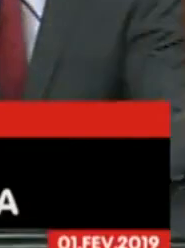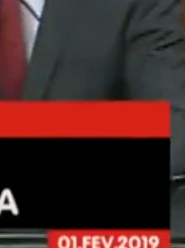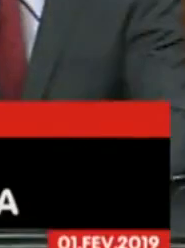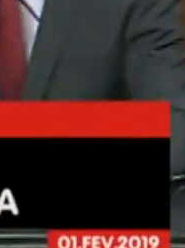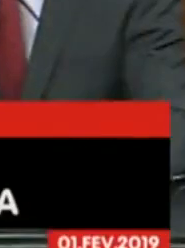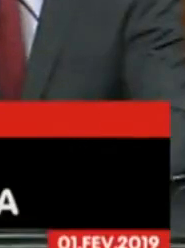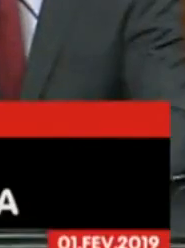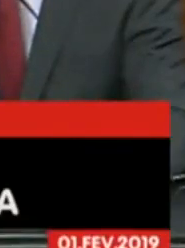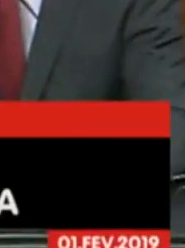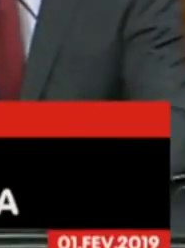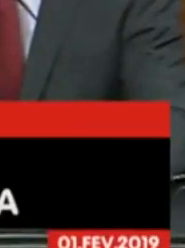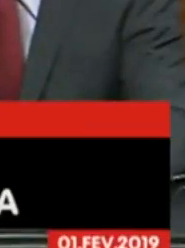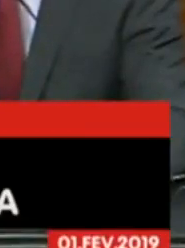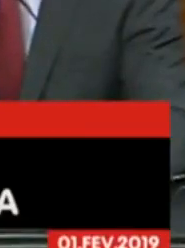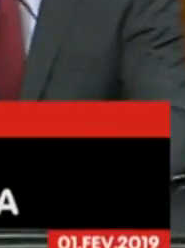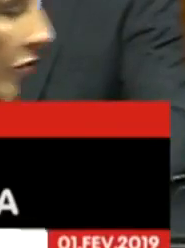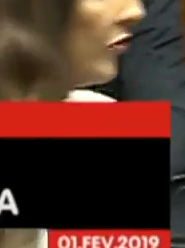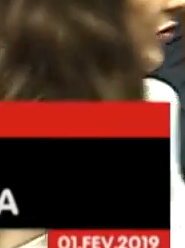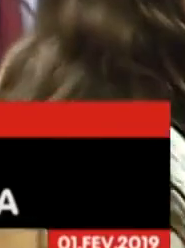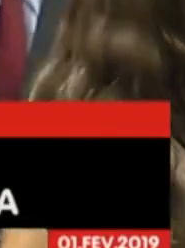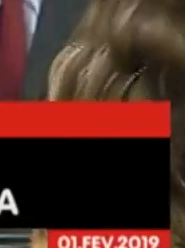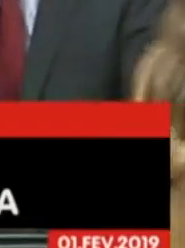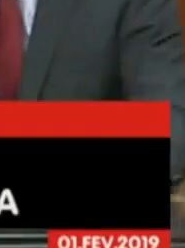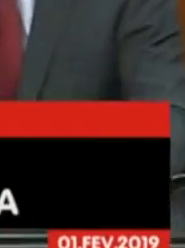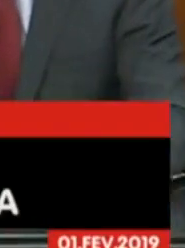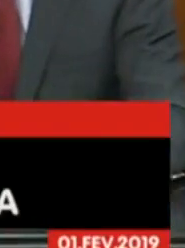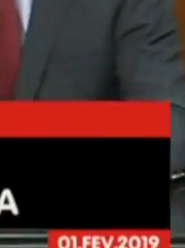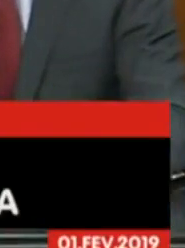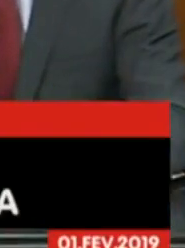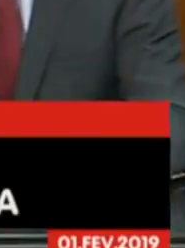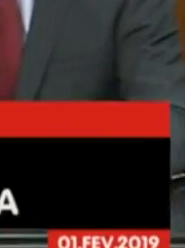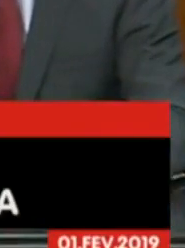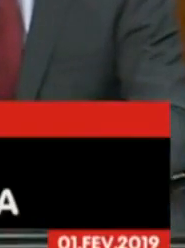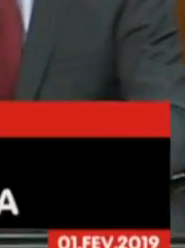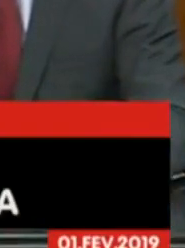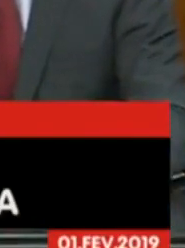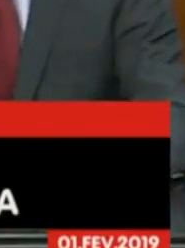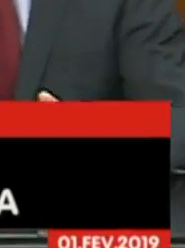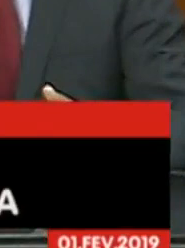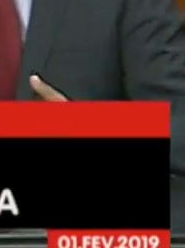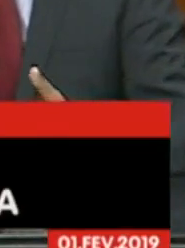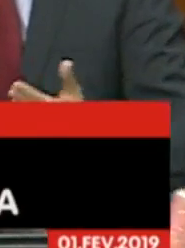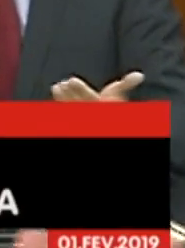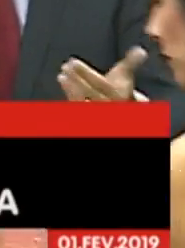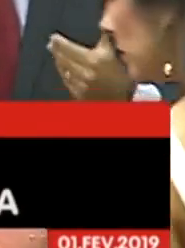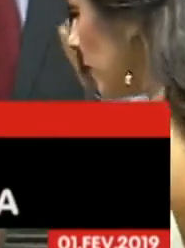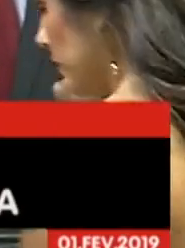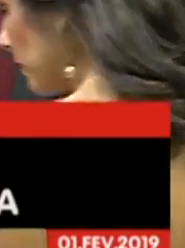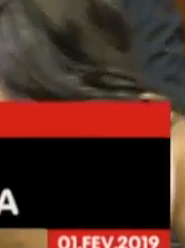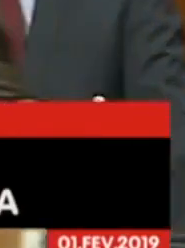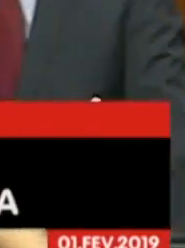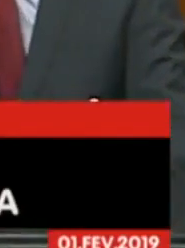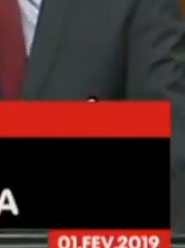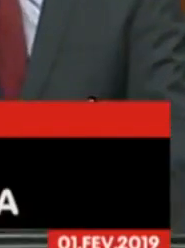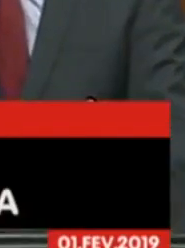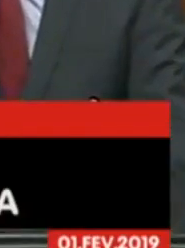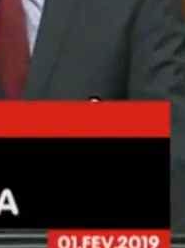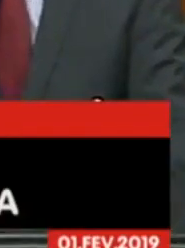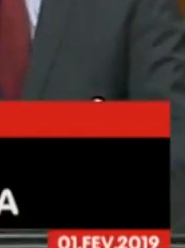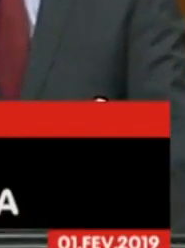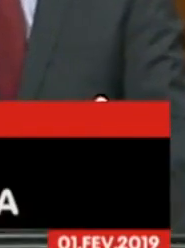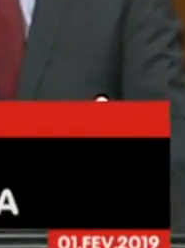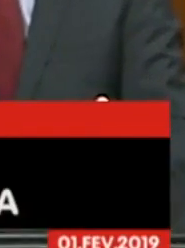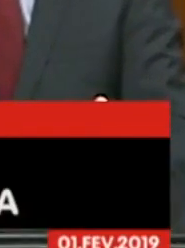da Previdência aprovada na Câmara. É essa a ideia, inclusive aguardando que o Congresso